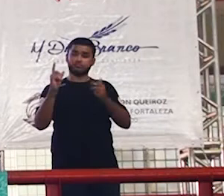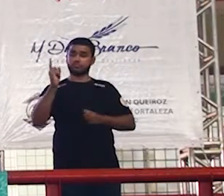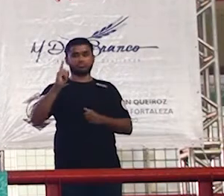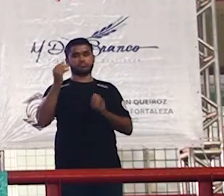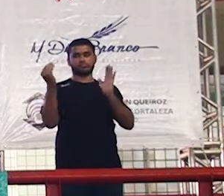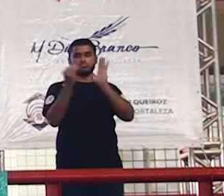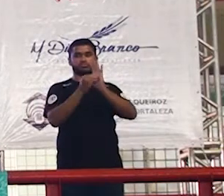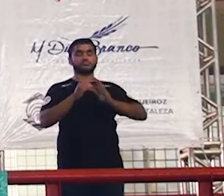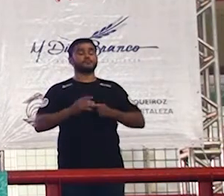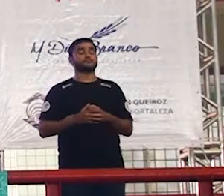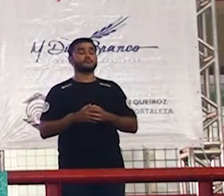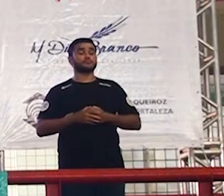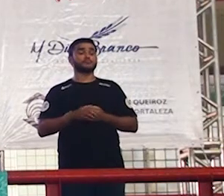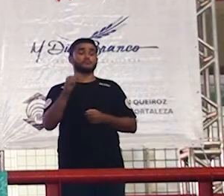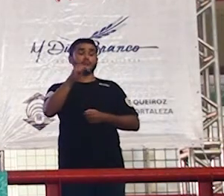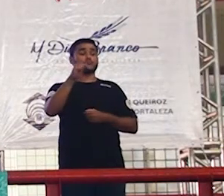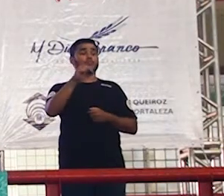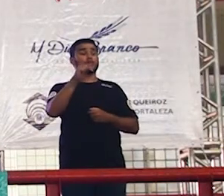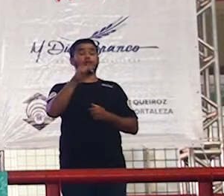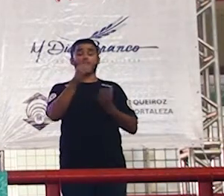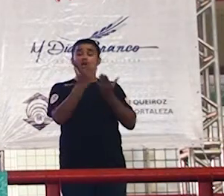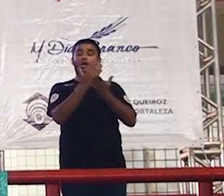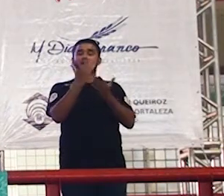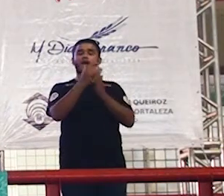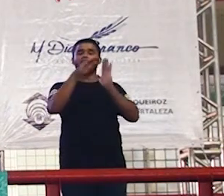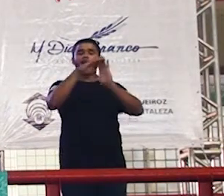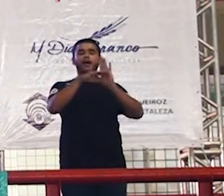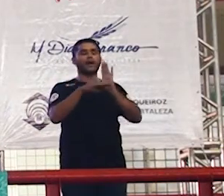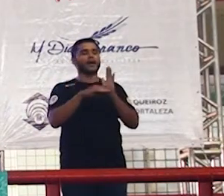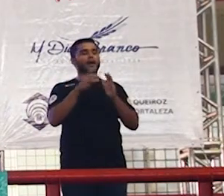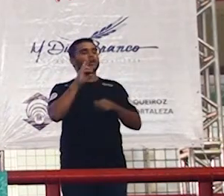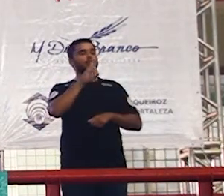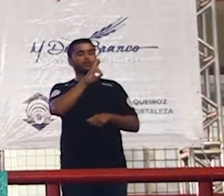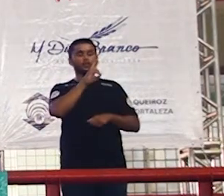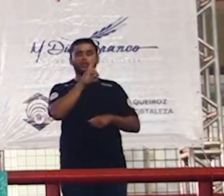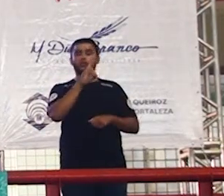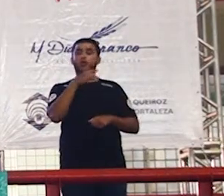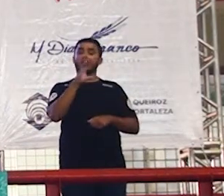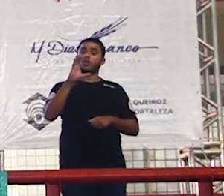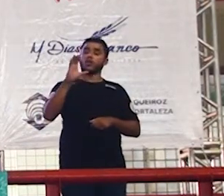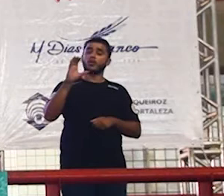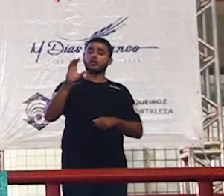Num cardápio de restaurante, predomina conotação ou denotação?